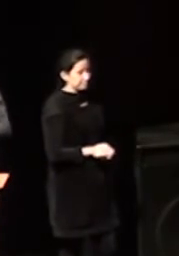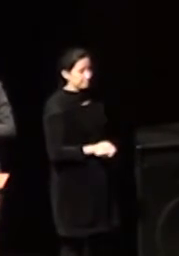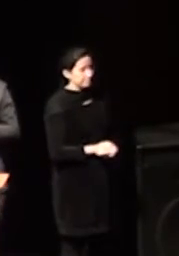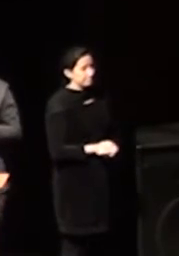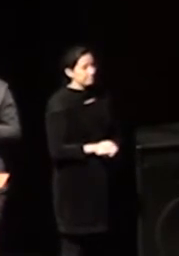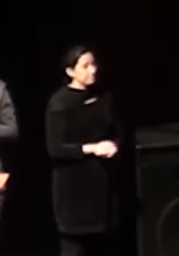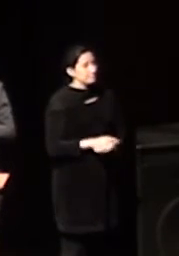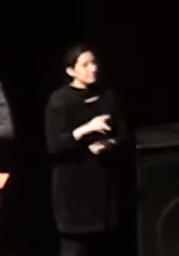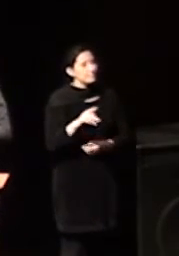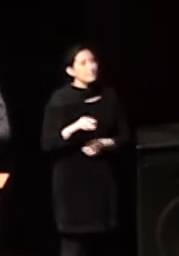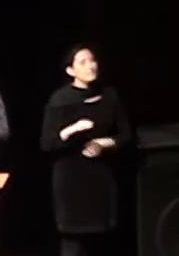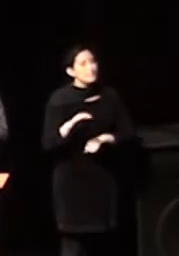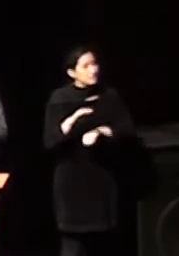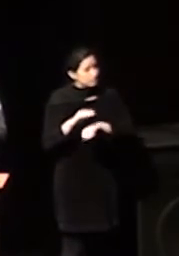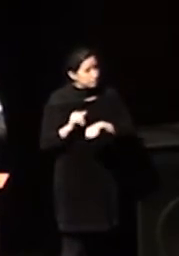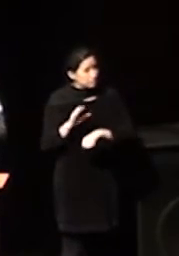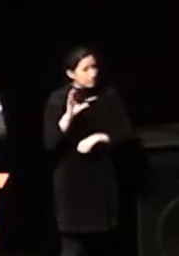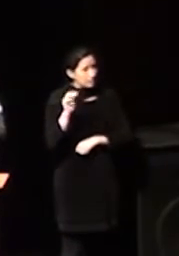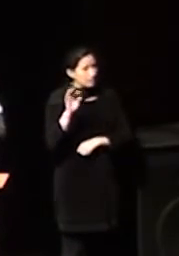Kátia Peixoto.